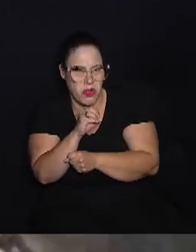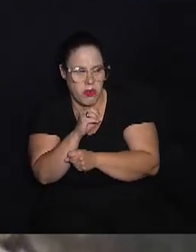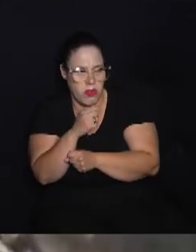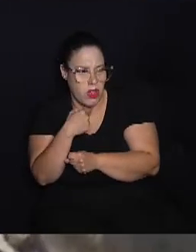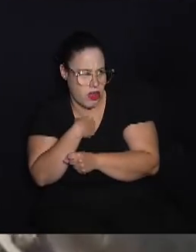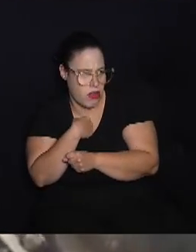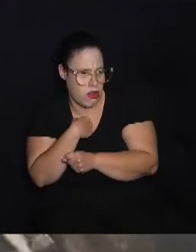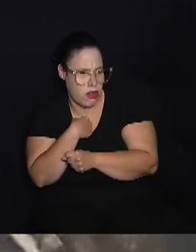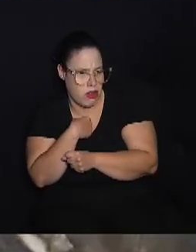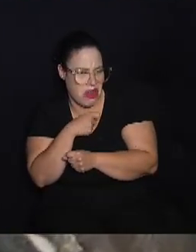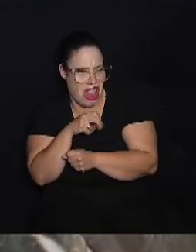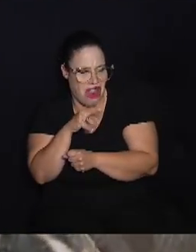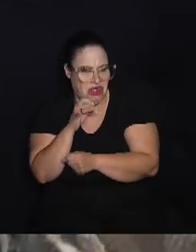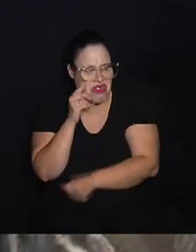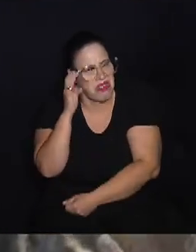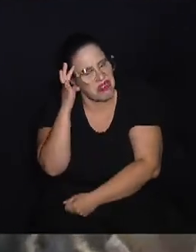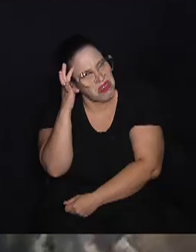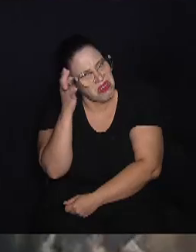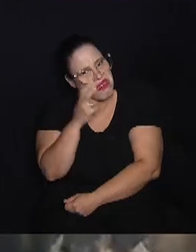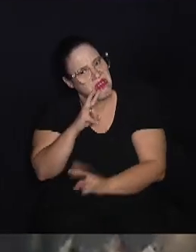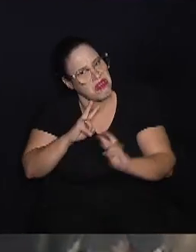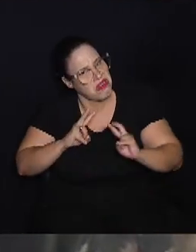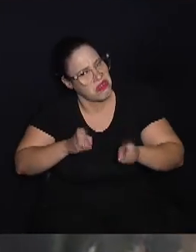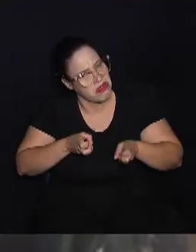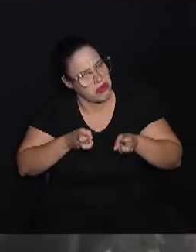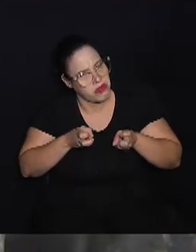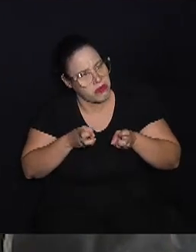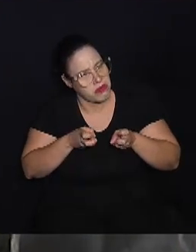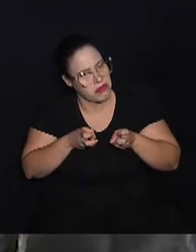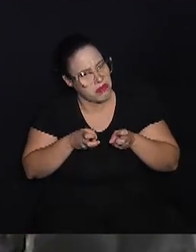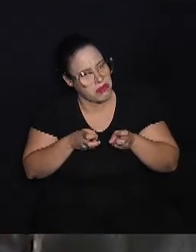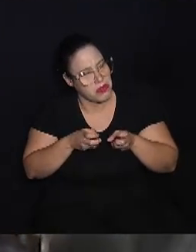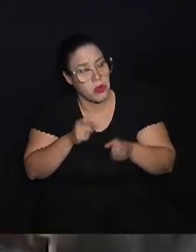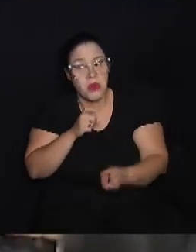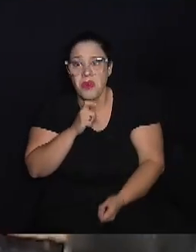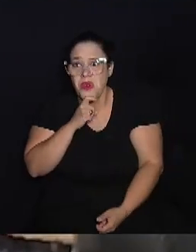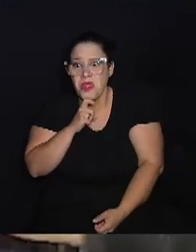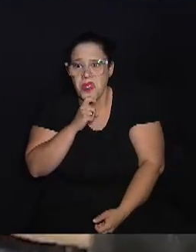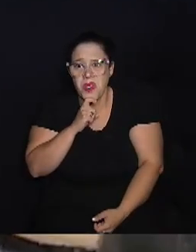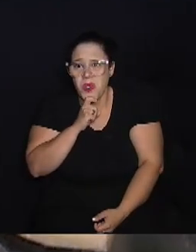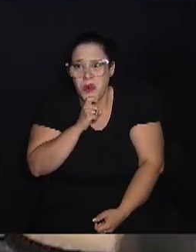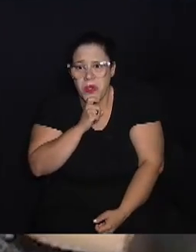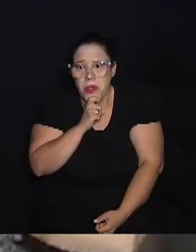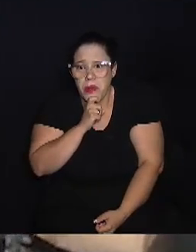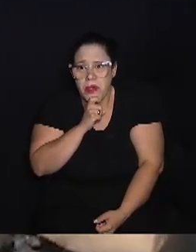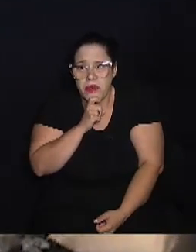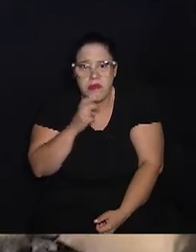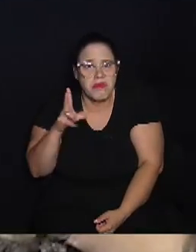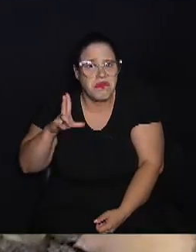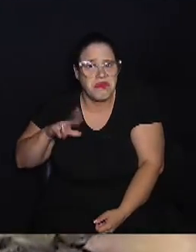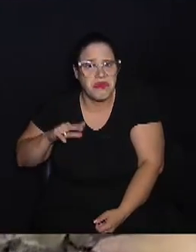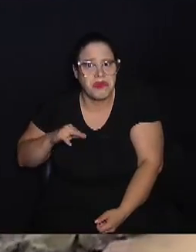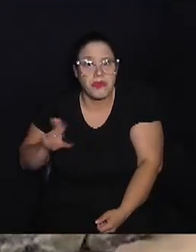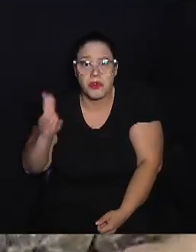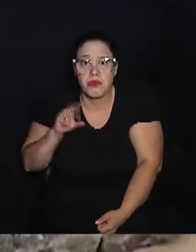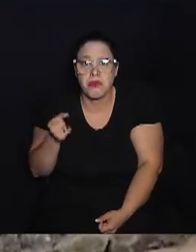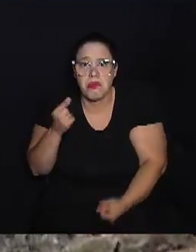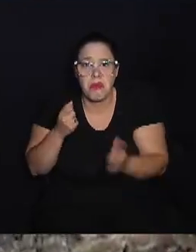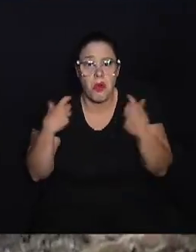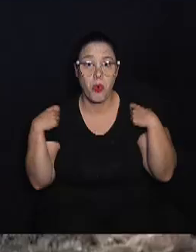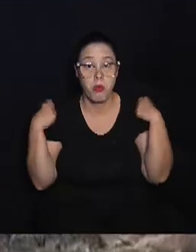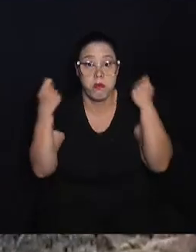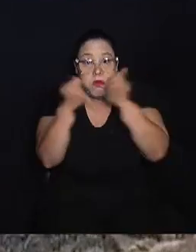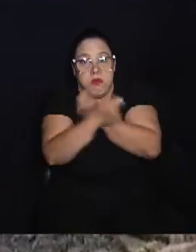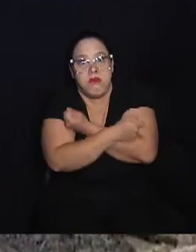sou leigo tenho percebido isso, porque no inverno, né, eu particularmente usei muito pouco